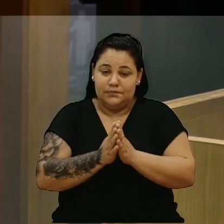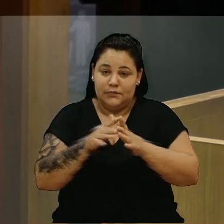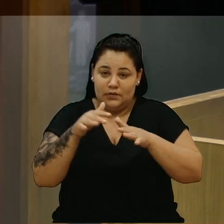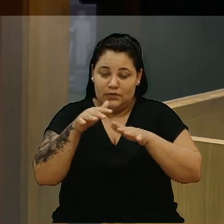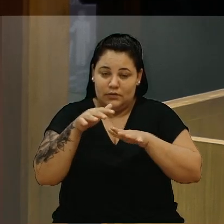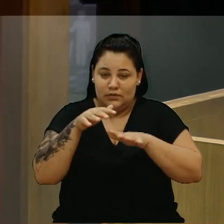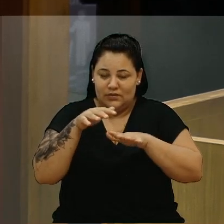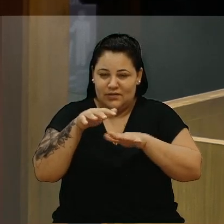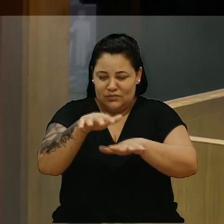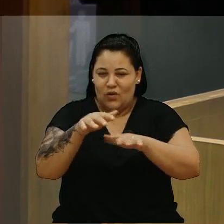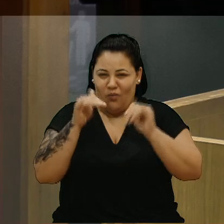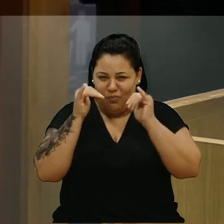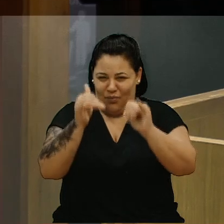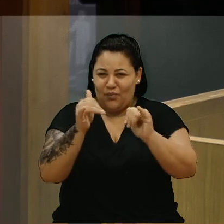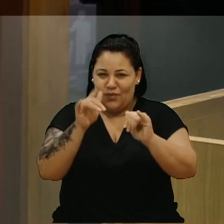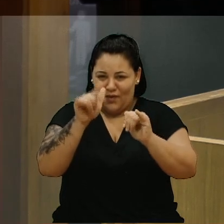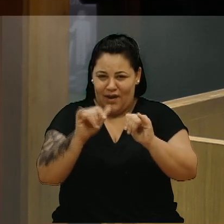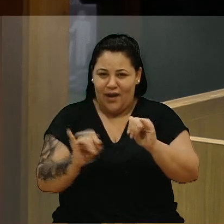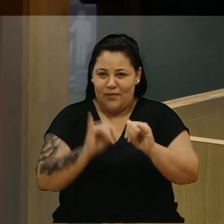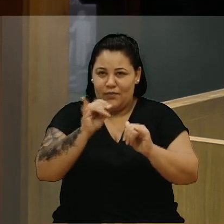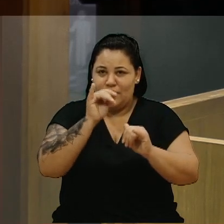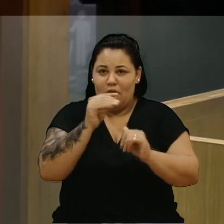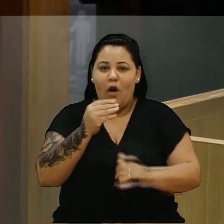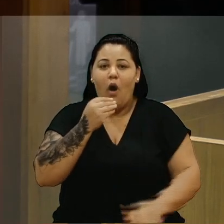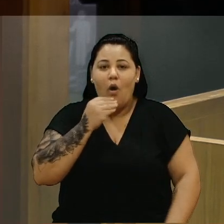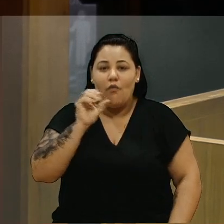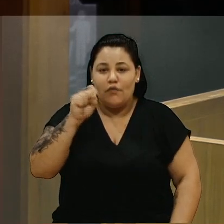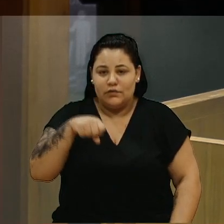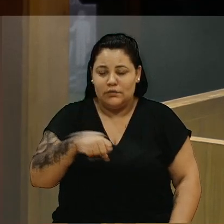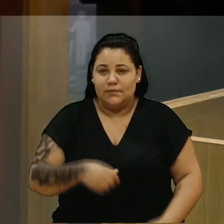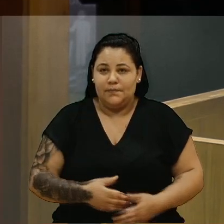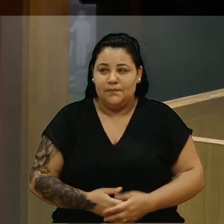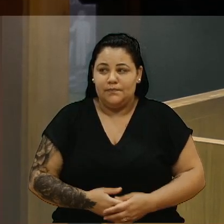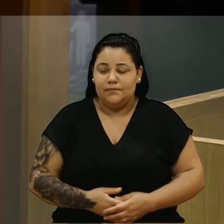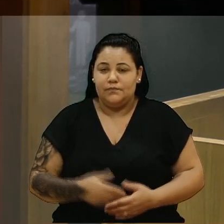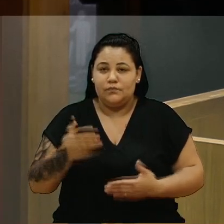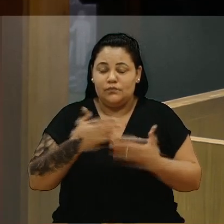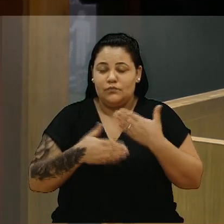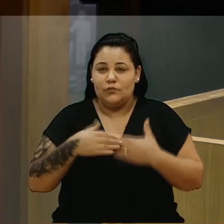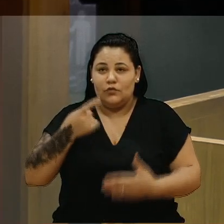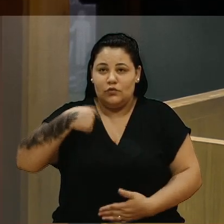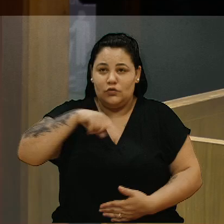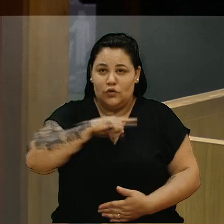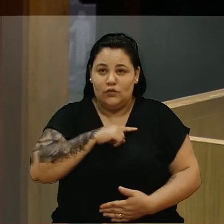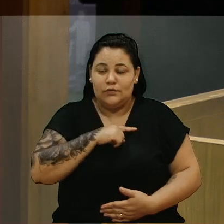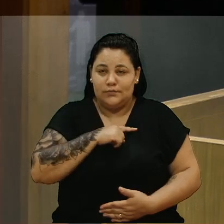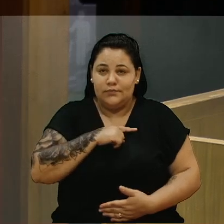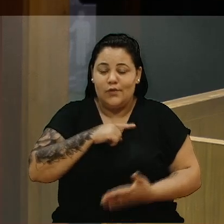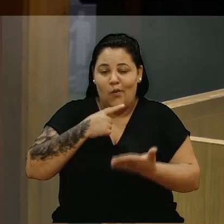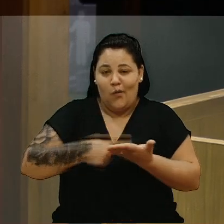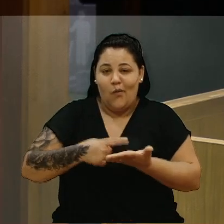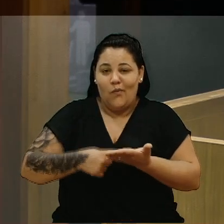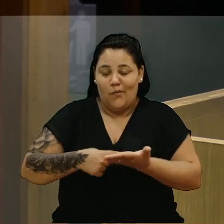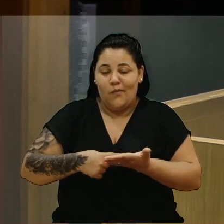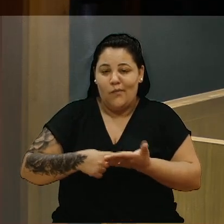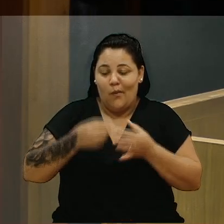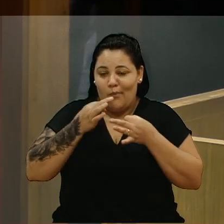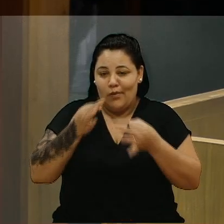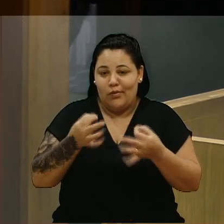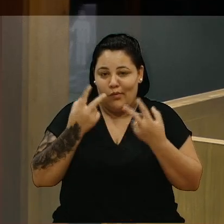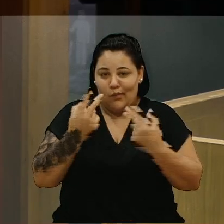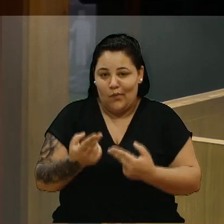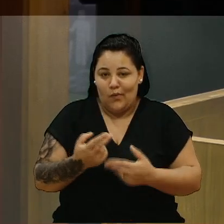público é importante? Obviamente que sim. Todos nós somos de comum acordo. No entanto,